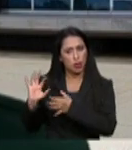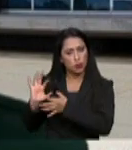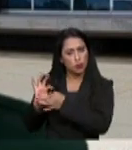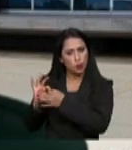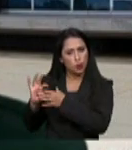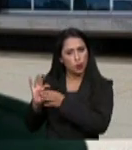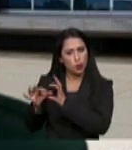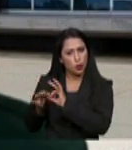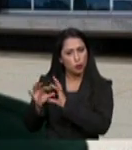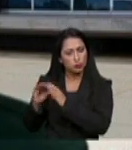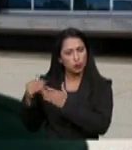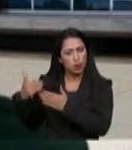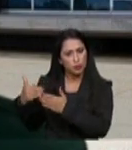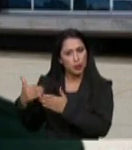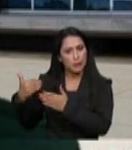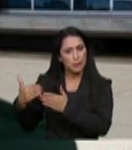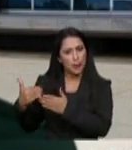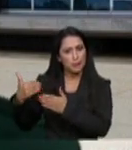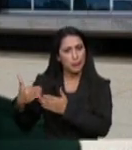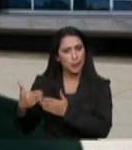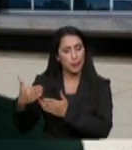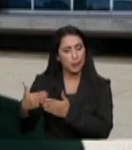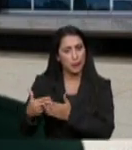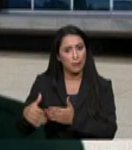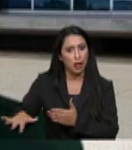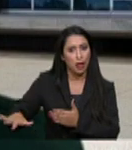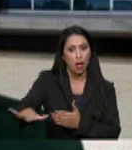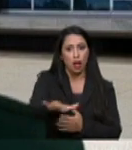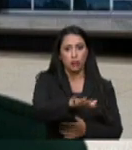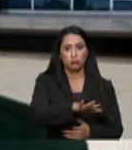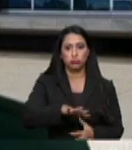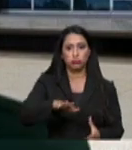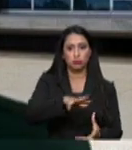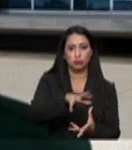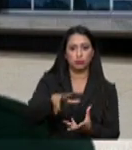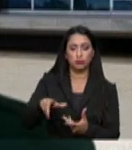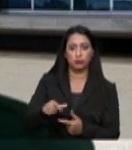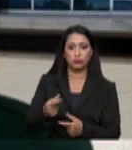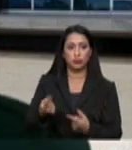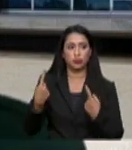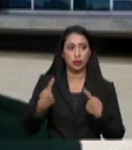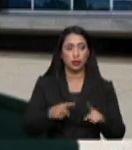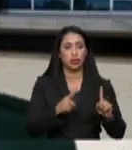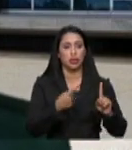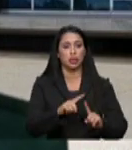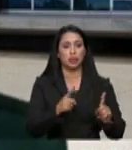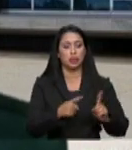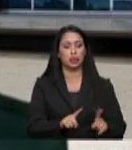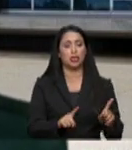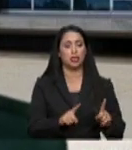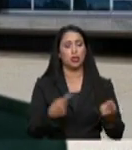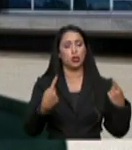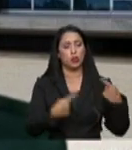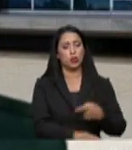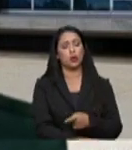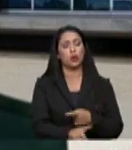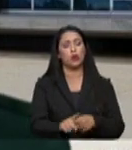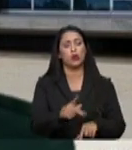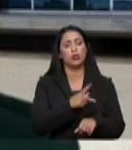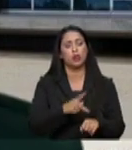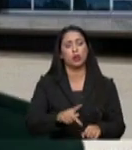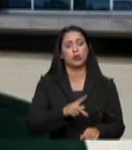e vem no movimento inclusive global de ataque ao estado democrático de direito